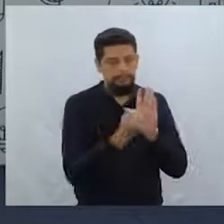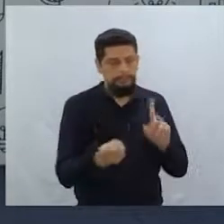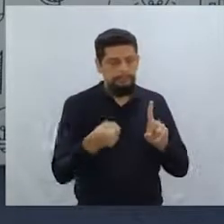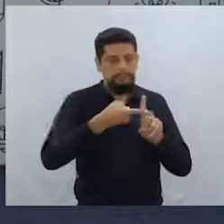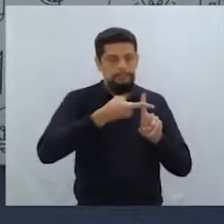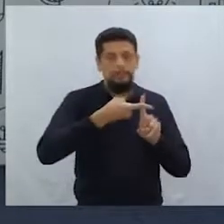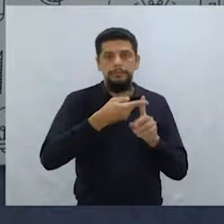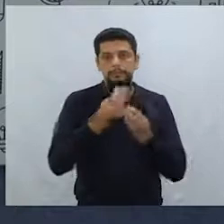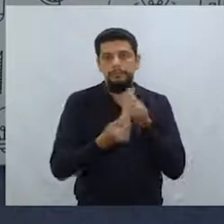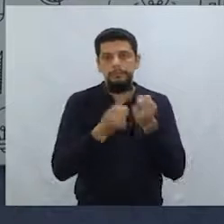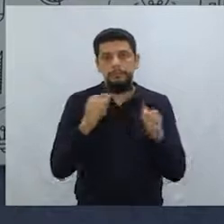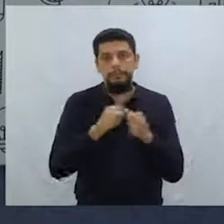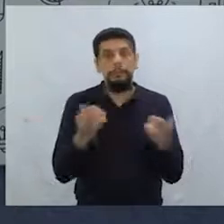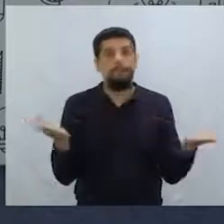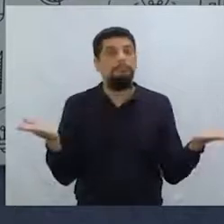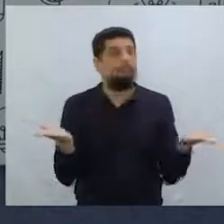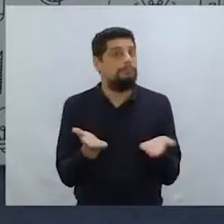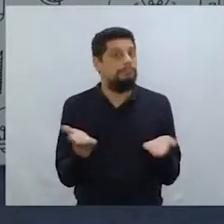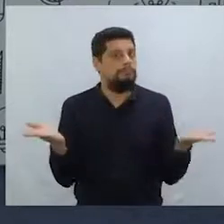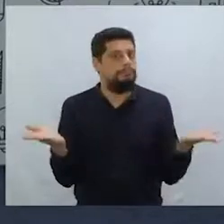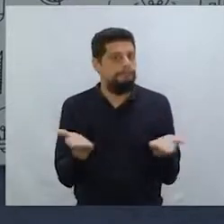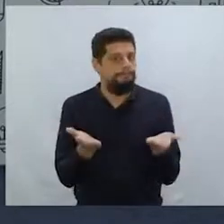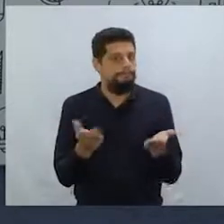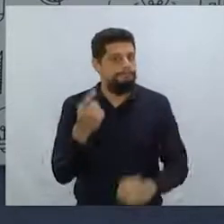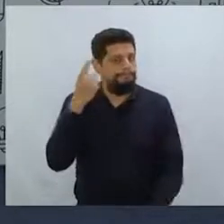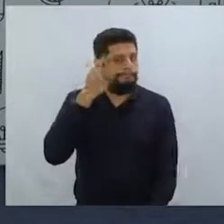adição? Como é que a gente vai fazer agora?